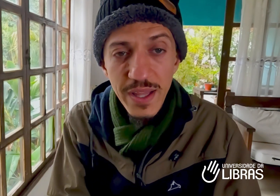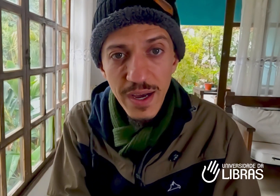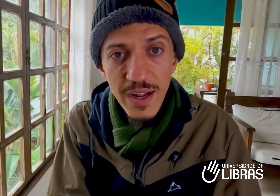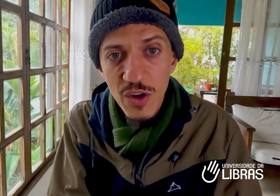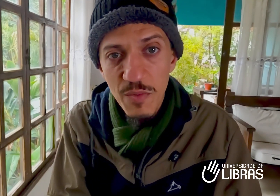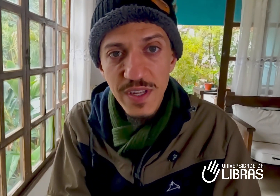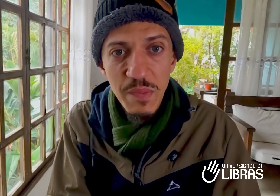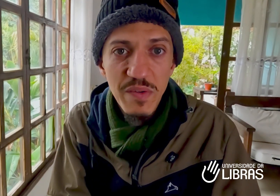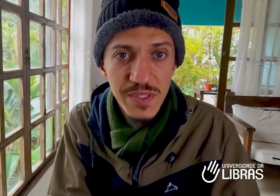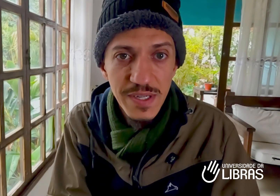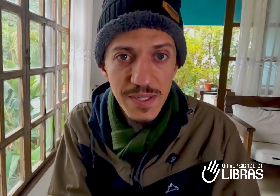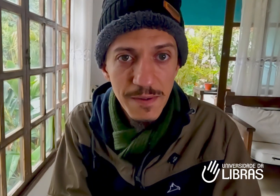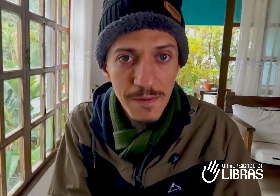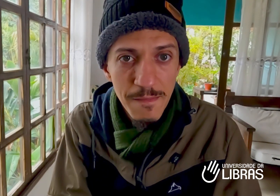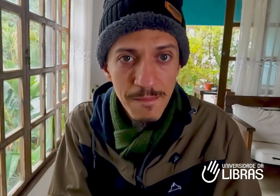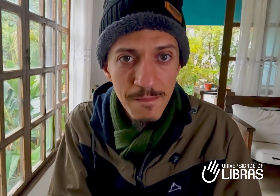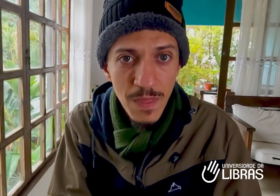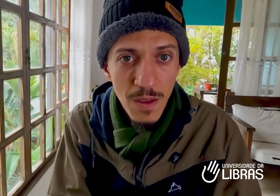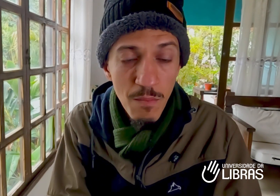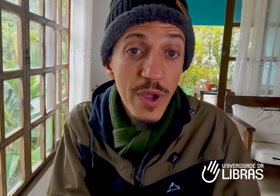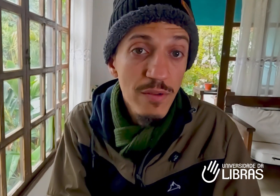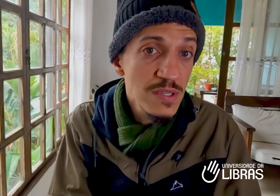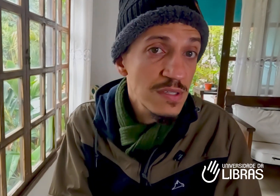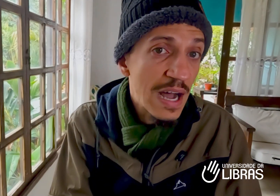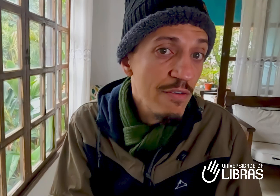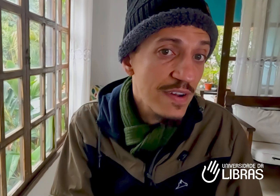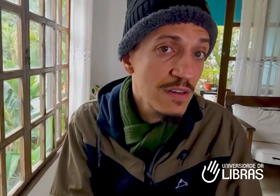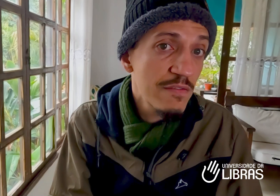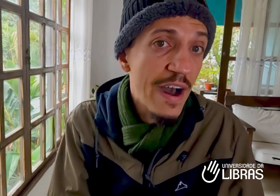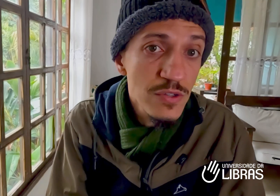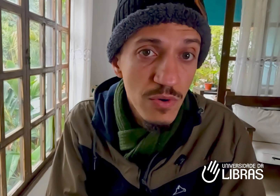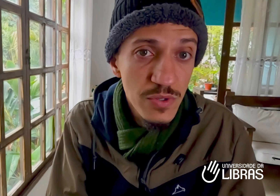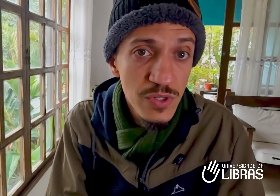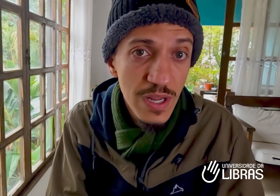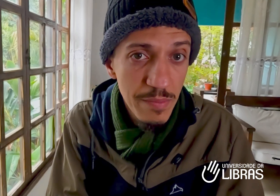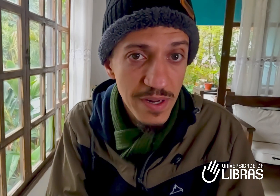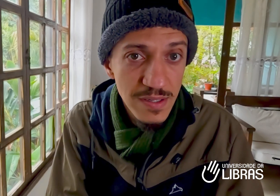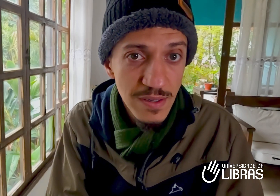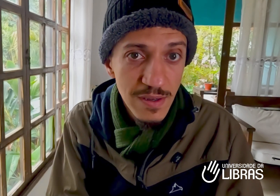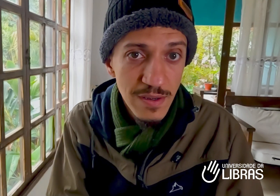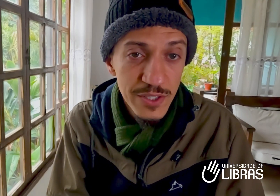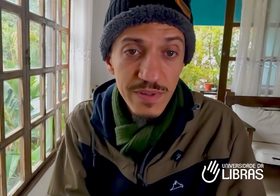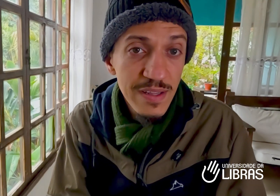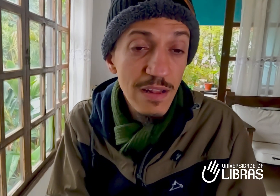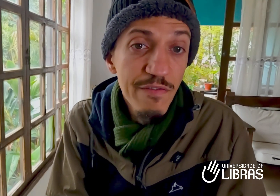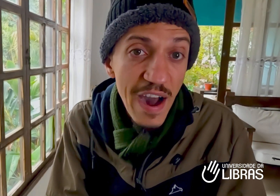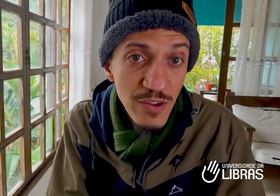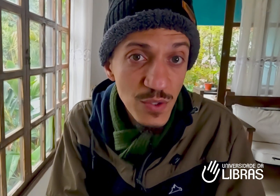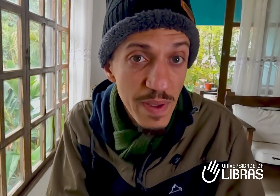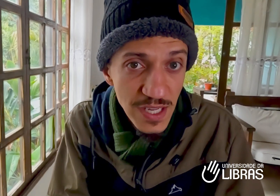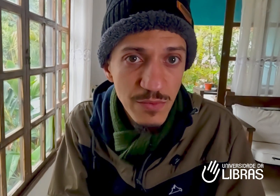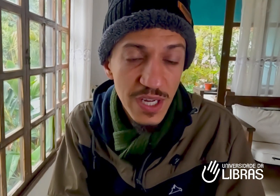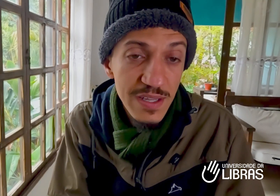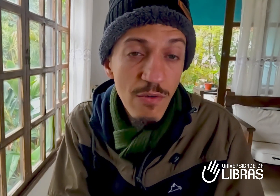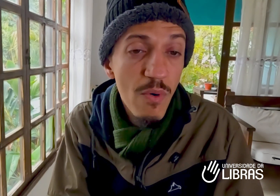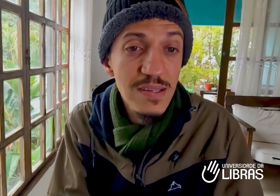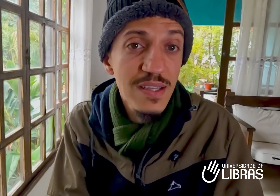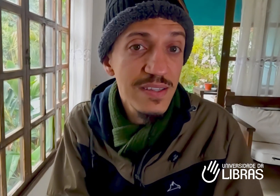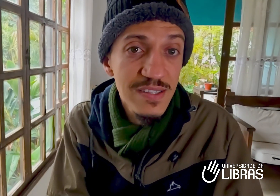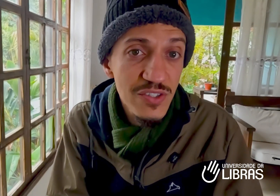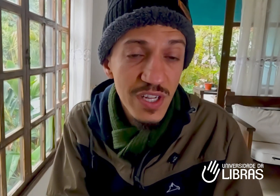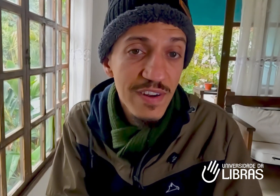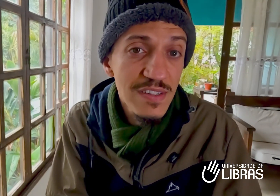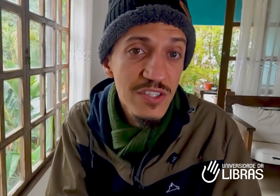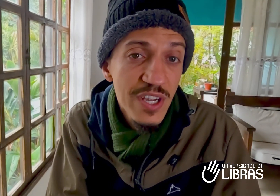como a Adriana que eu mostrei para vocês. Muitos estavam fazendo vários cursos de Libras, tinham tentado vários mesmo, já estavam quase